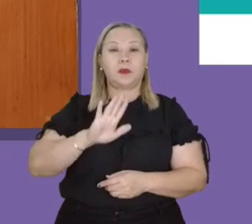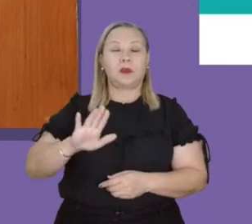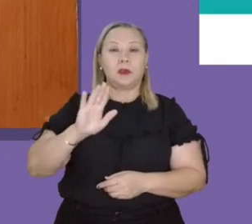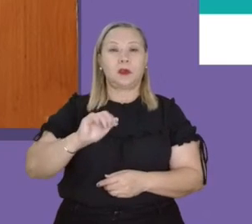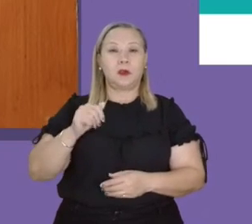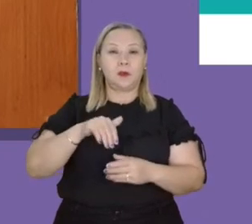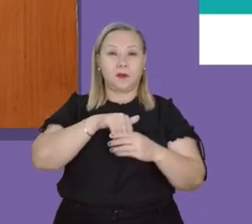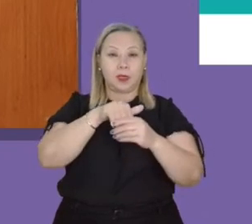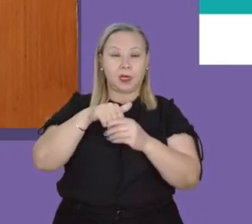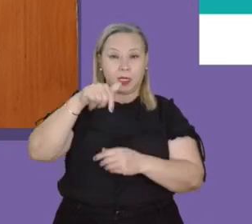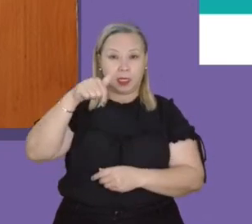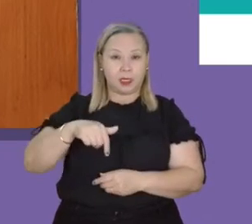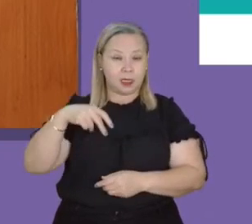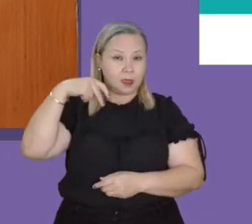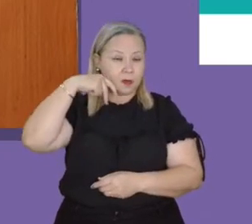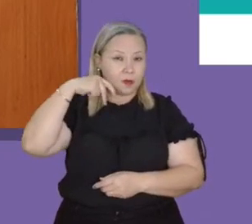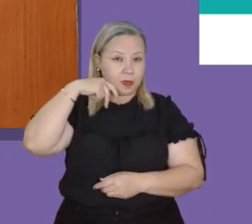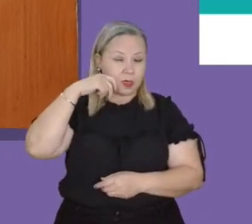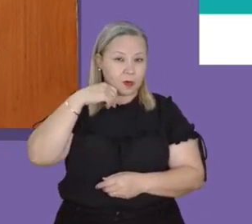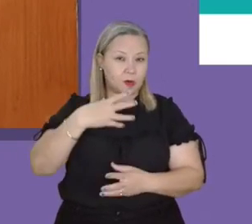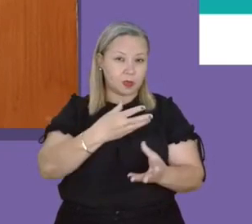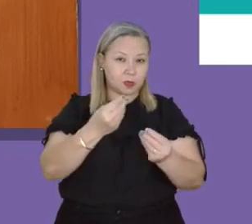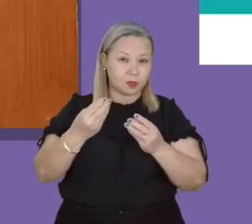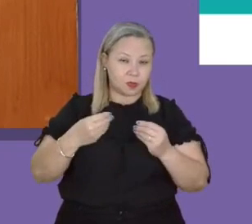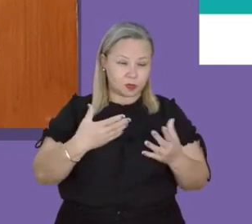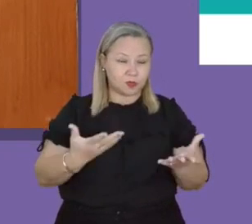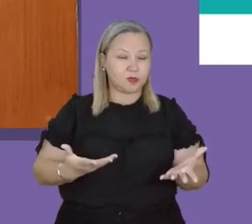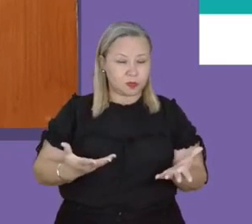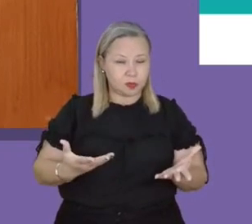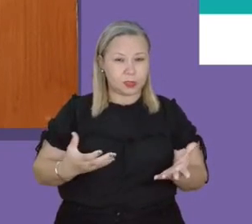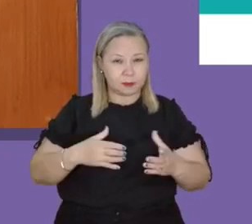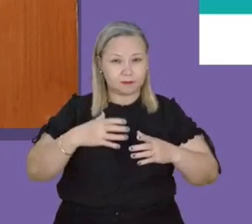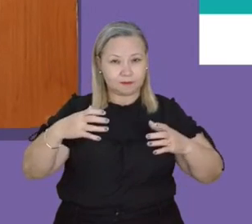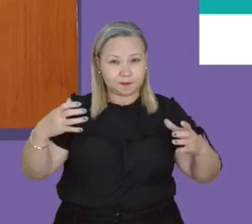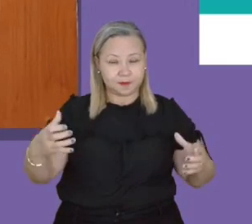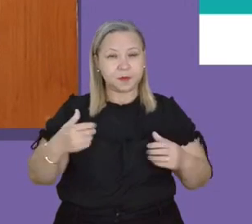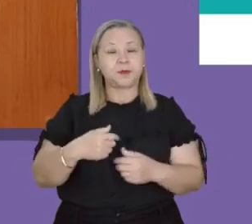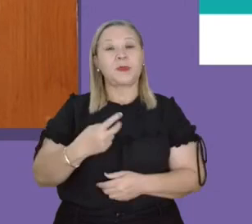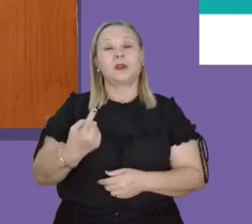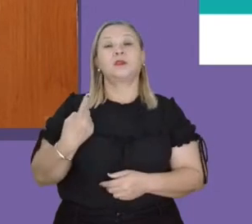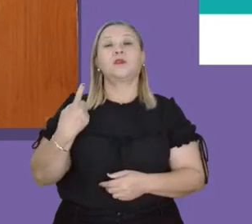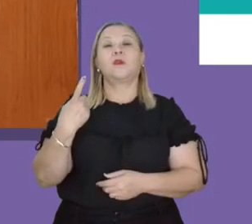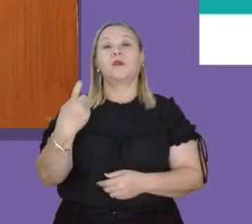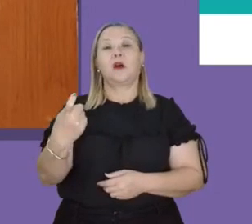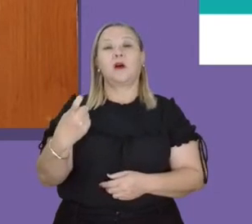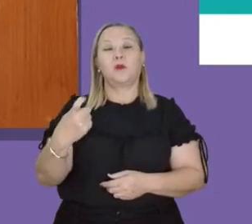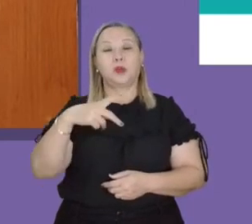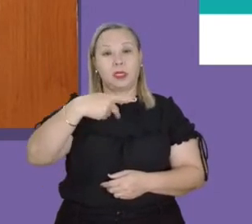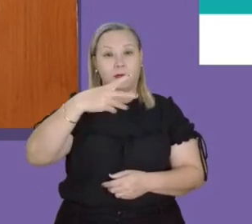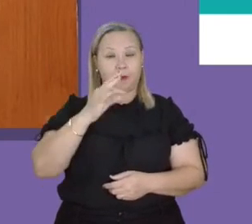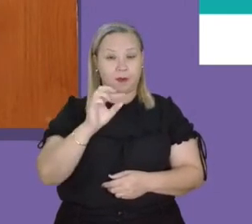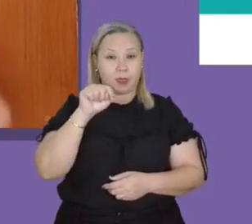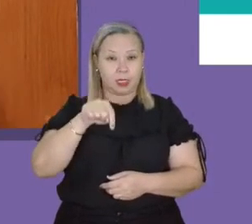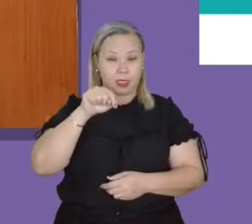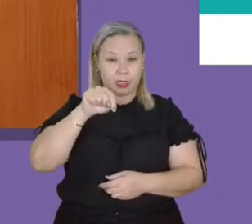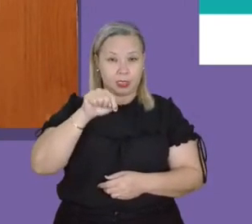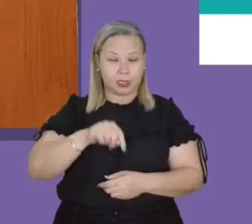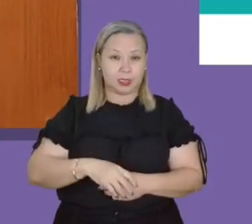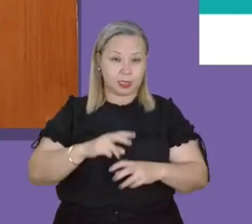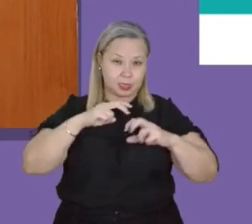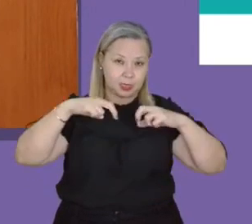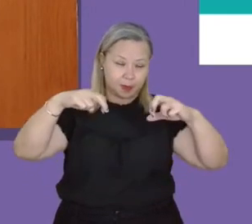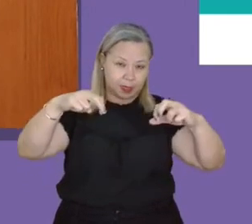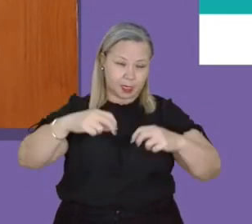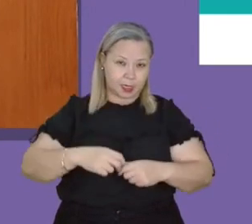Grande do Norte, e hoje eu sou a única petista aqui da nossa bancada potiguar. E em todas as campanhas, né, nas